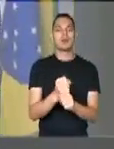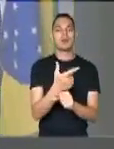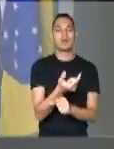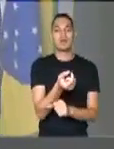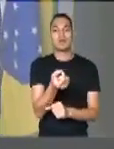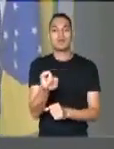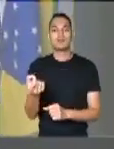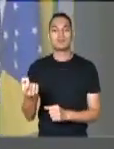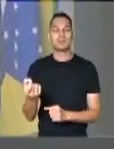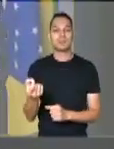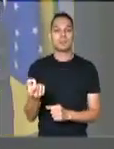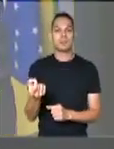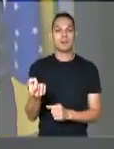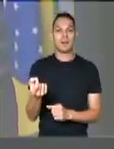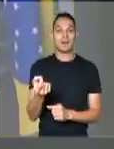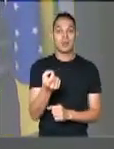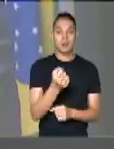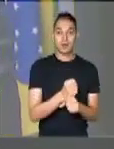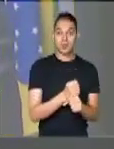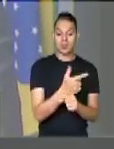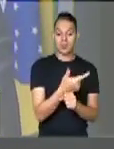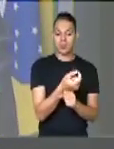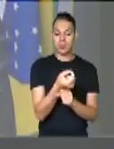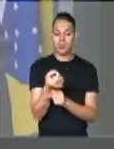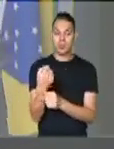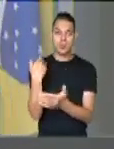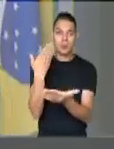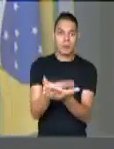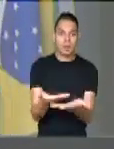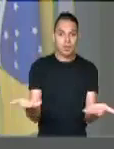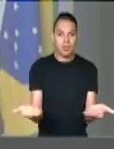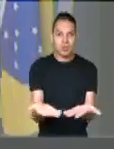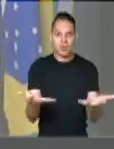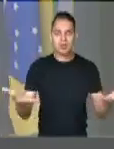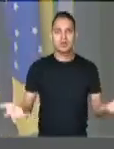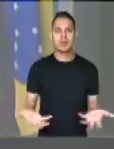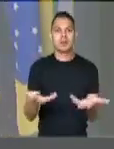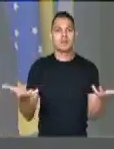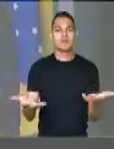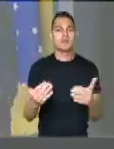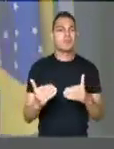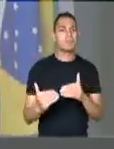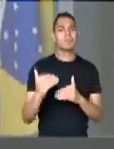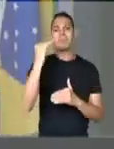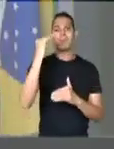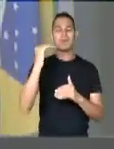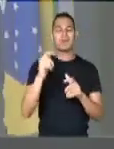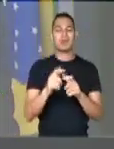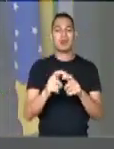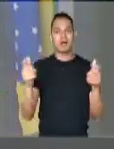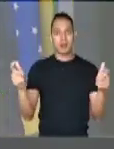2000. E de lá para cá, um dos maiores impulsionadores do desenvolvimento